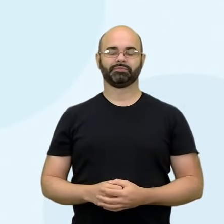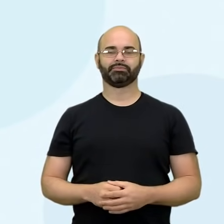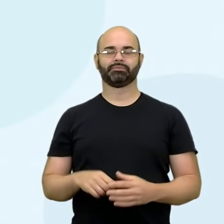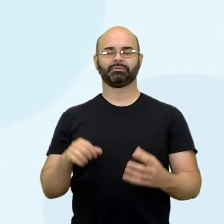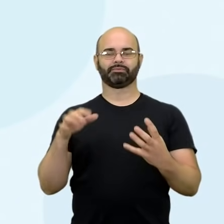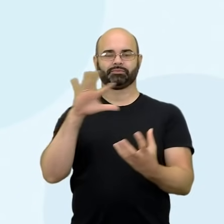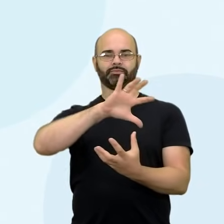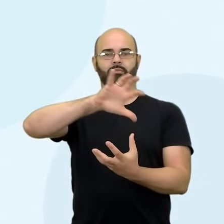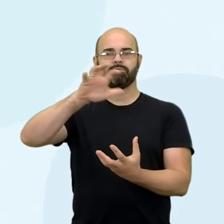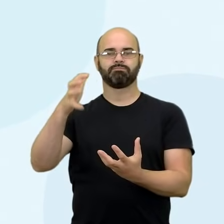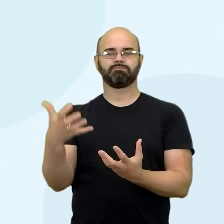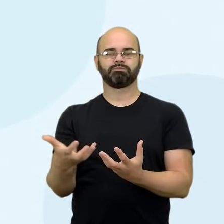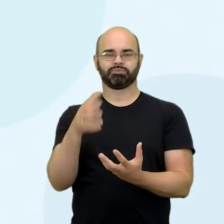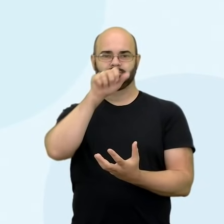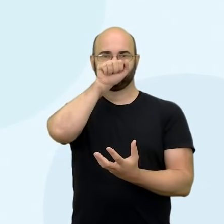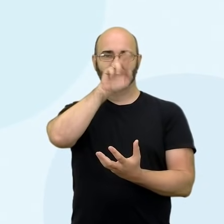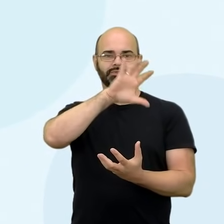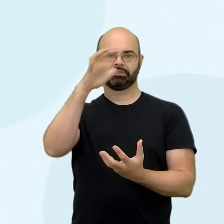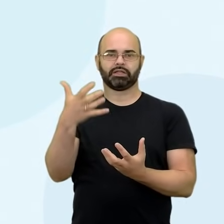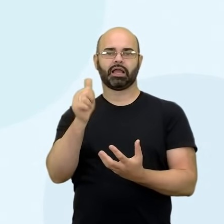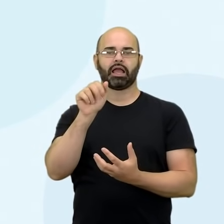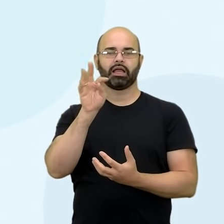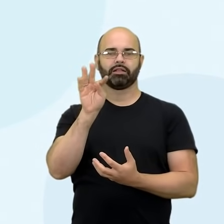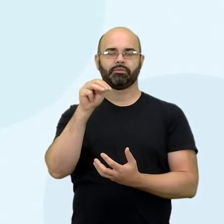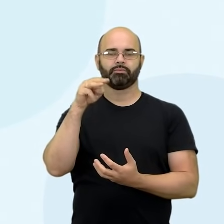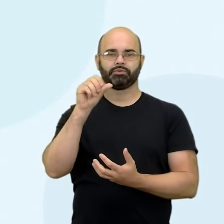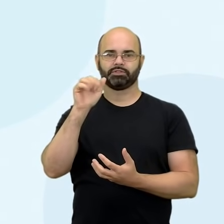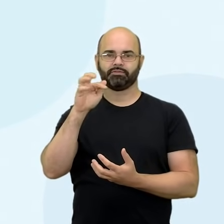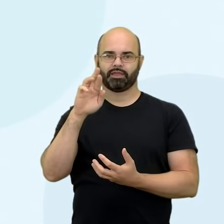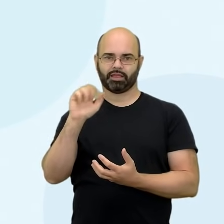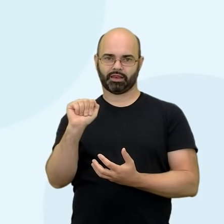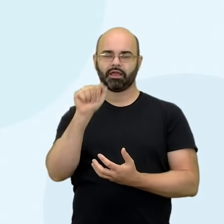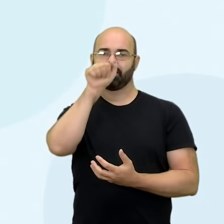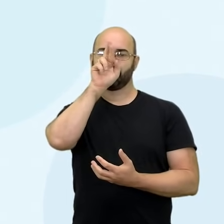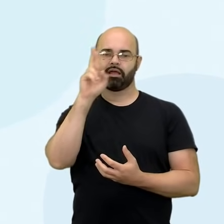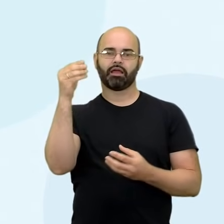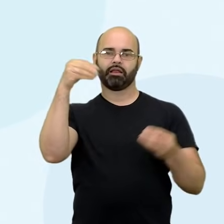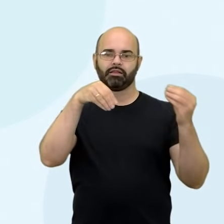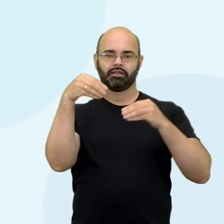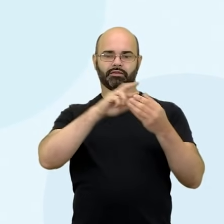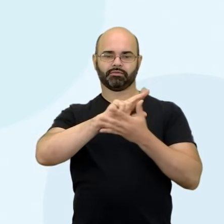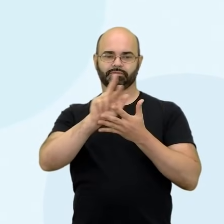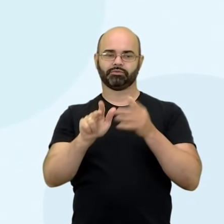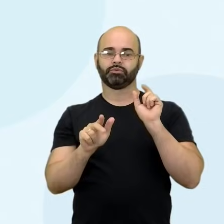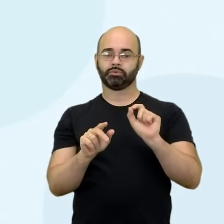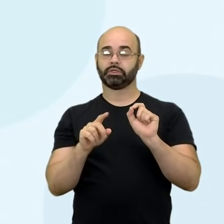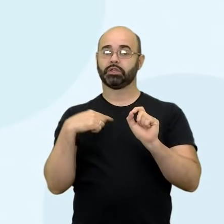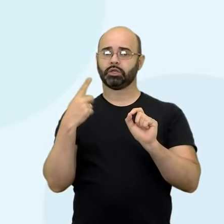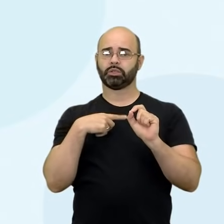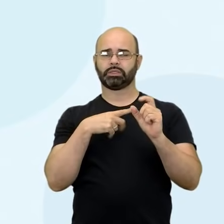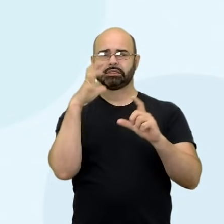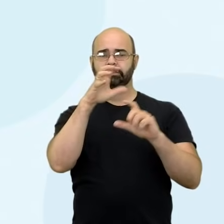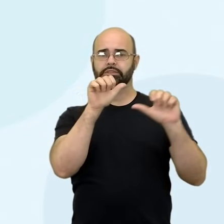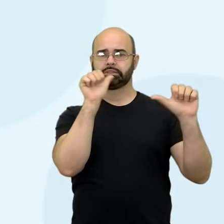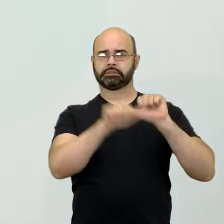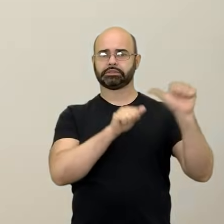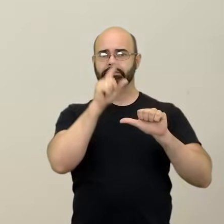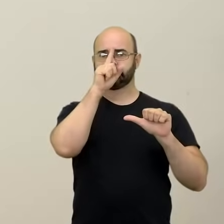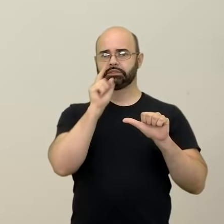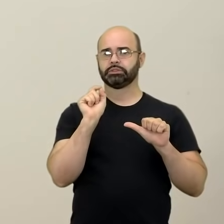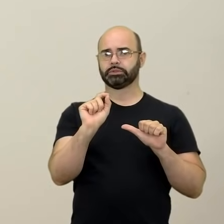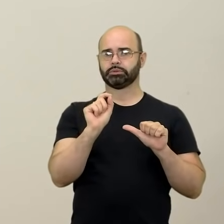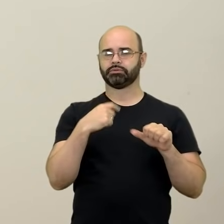o que é atmosfera a composição do ar e os riscos e alterarmos essa composição tranquilo vai então a gente vai começar